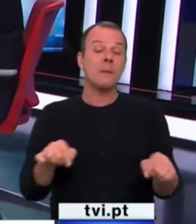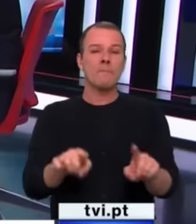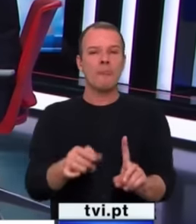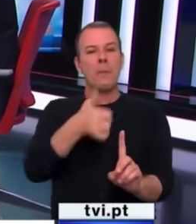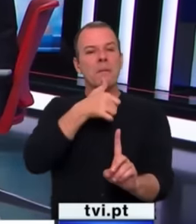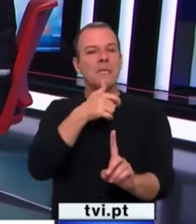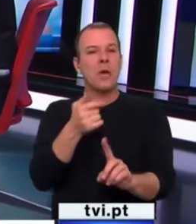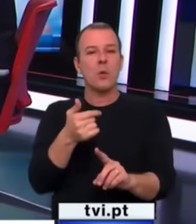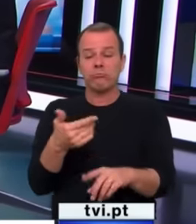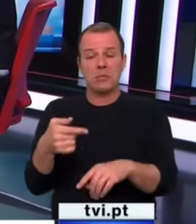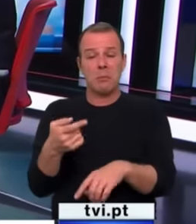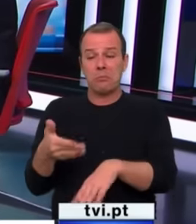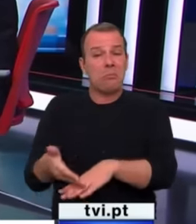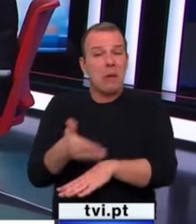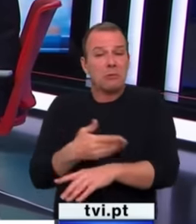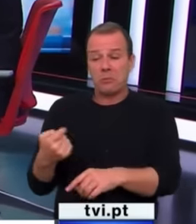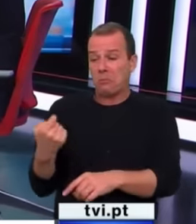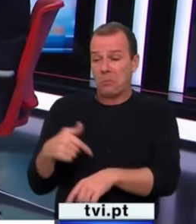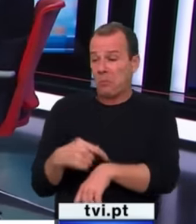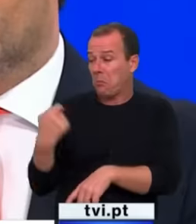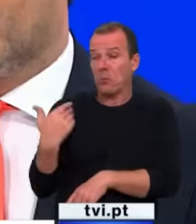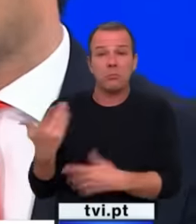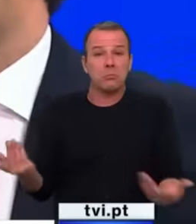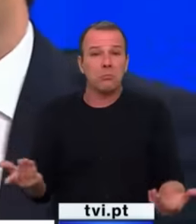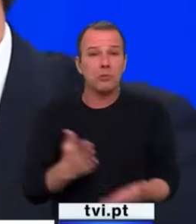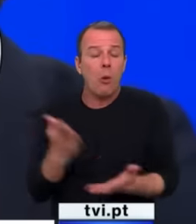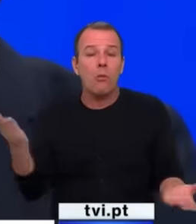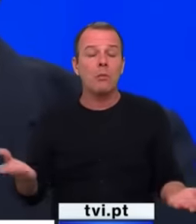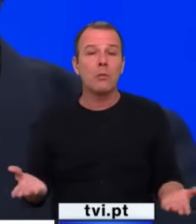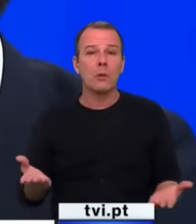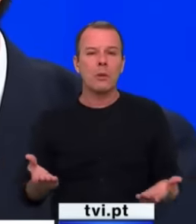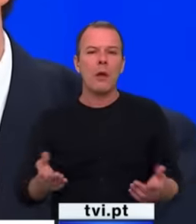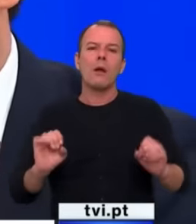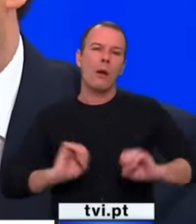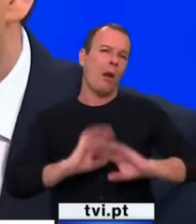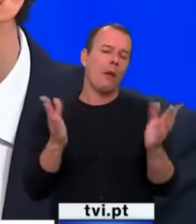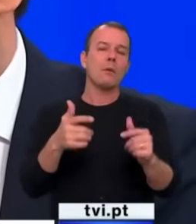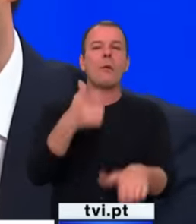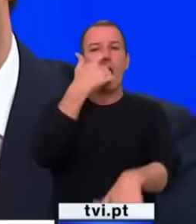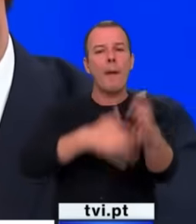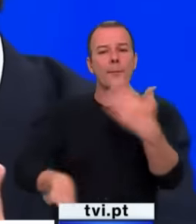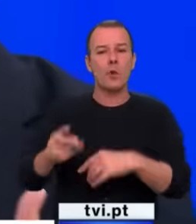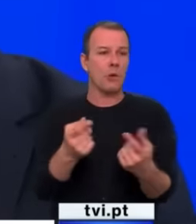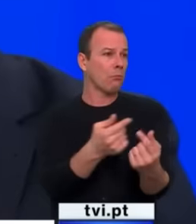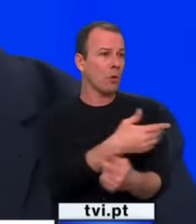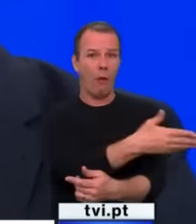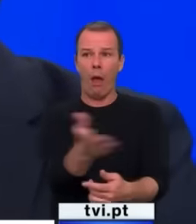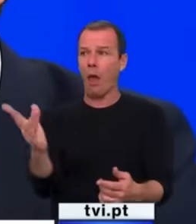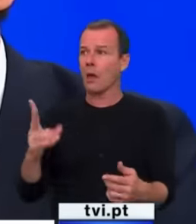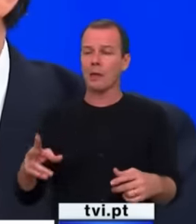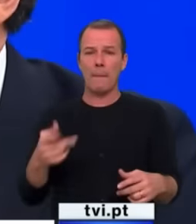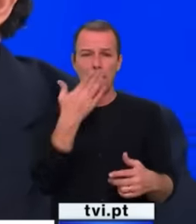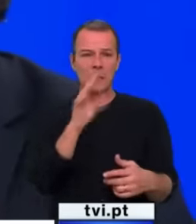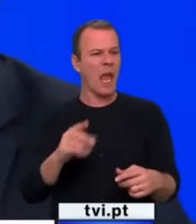Pedro Nuno Santos, os factos que nós conhecemos, de enriquecimento de alguns personagens à vista de todos, e que todos lemos essas